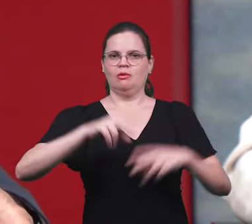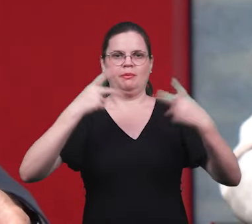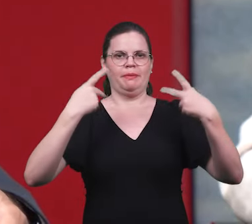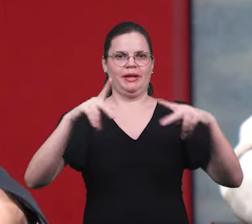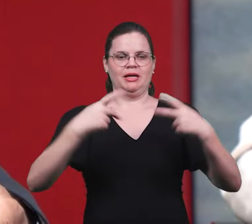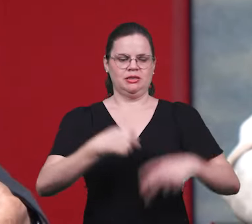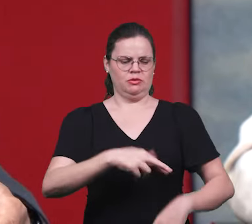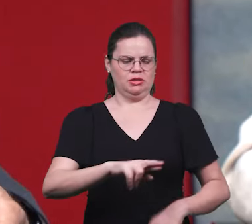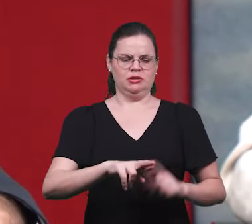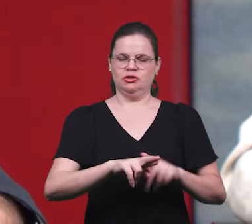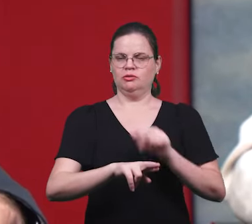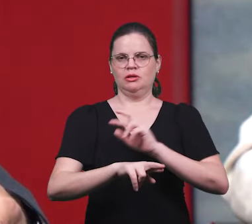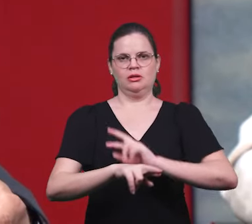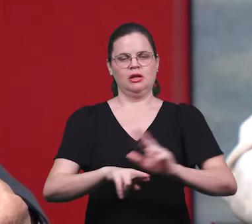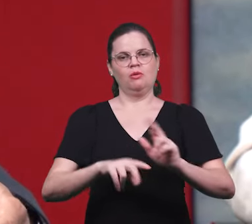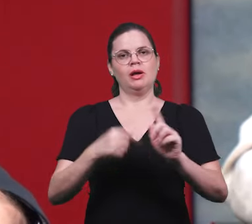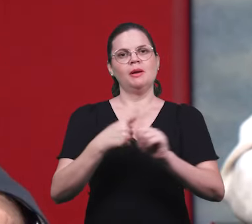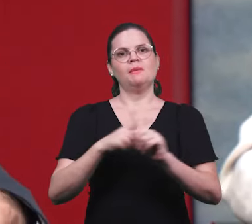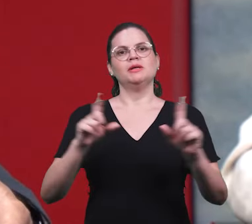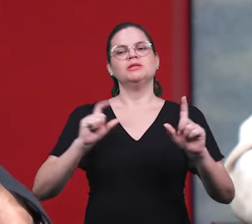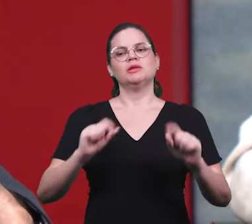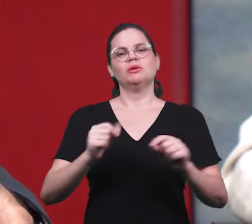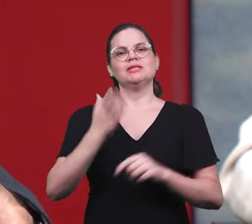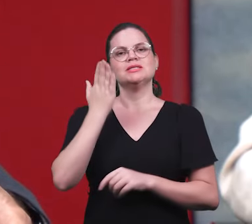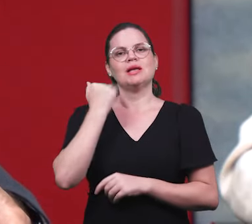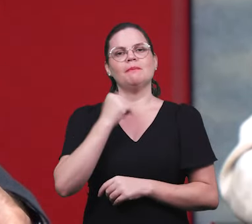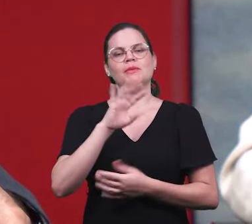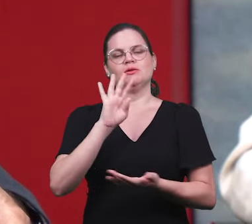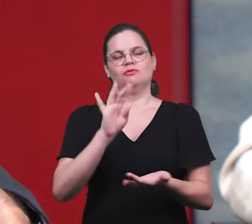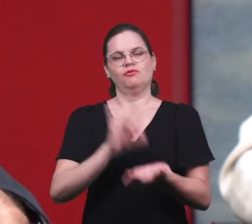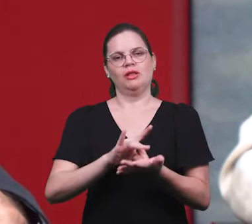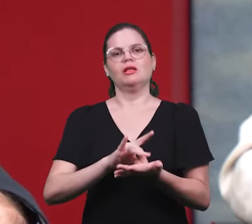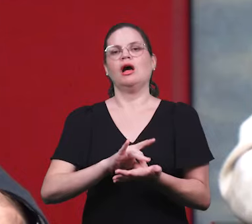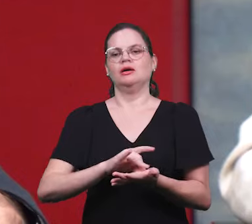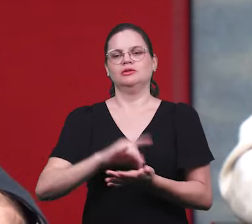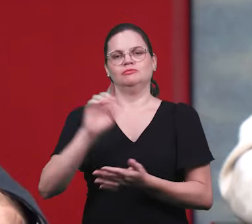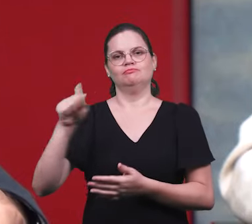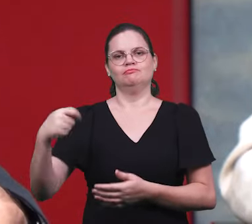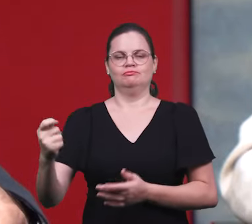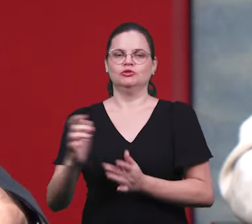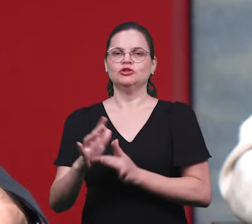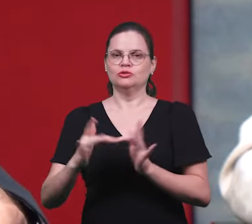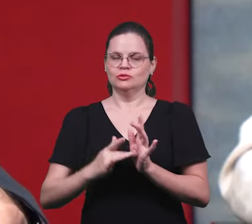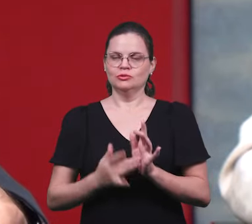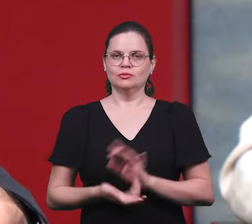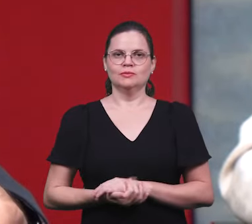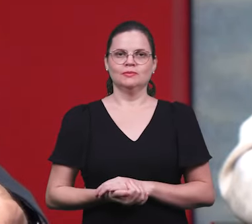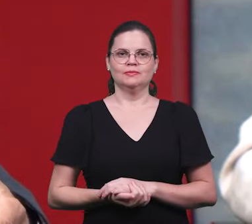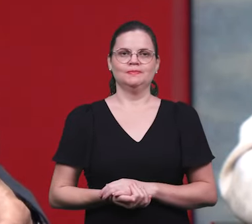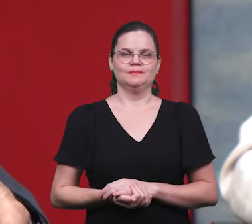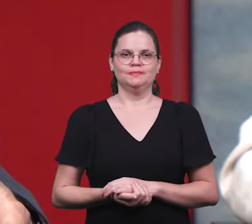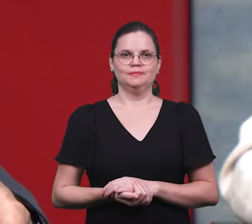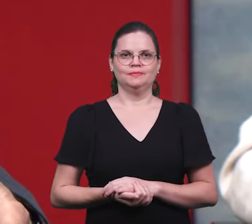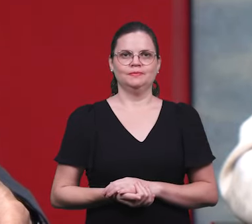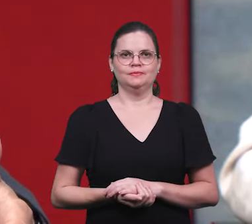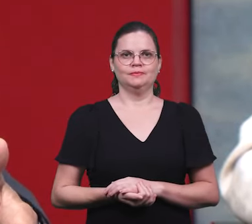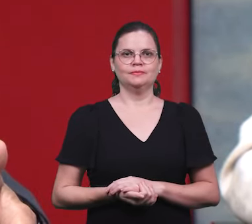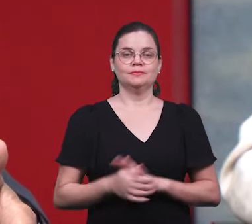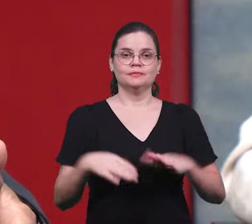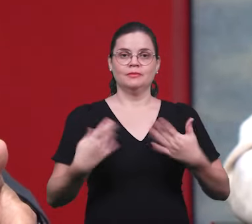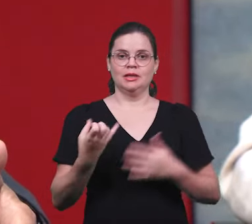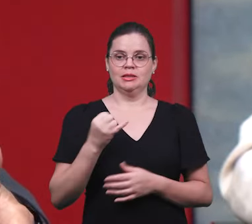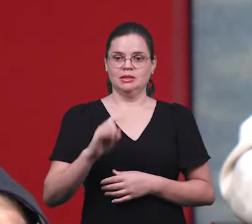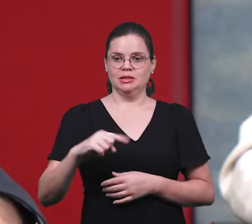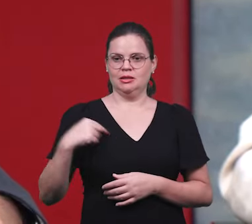religião, mas é levar o homem ao conhecimento da verdade, ao conhecimento do Senhor Jesus. E nós nunca, quando estamos